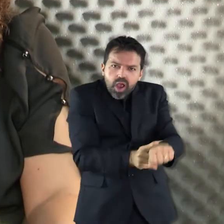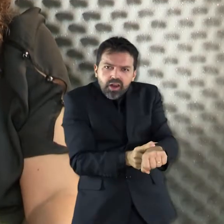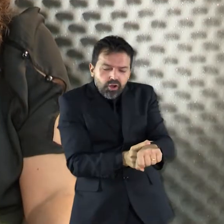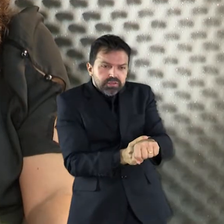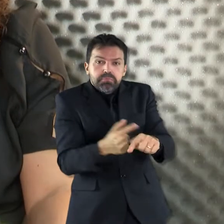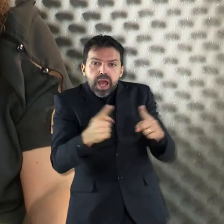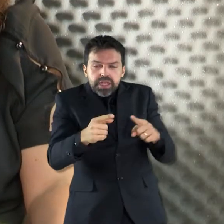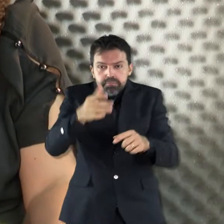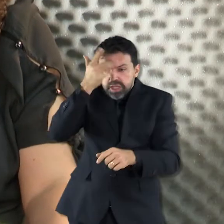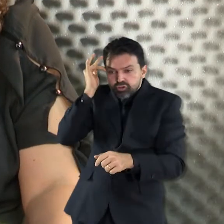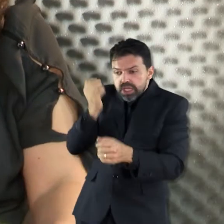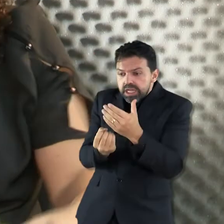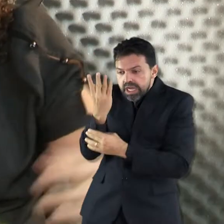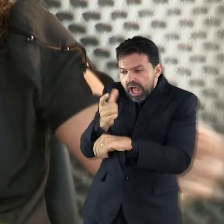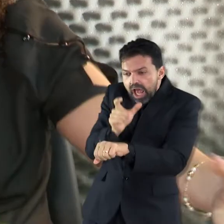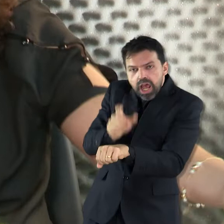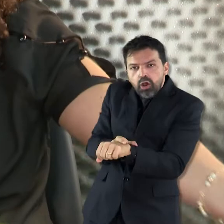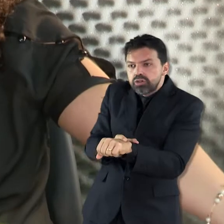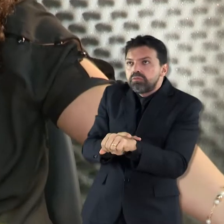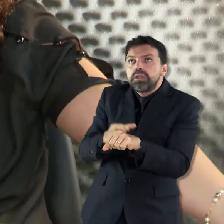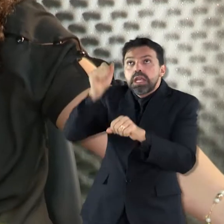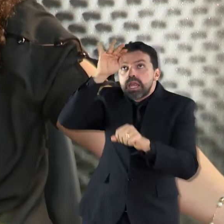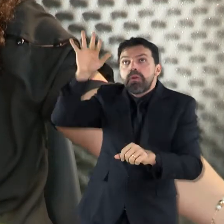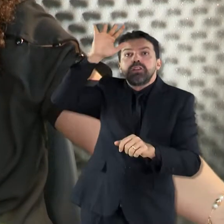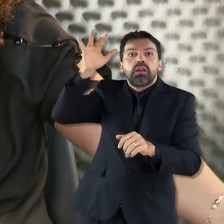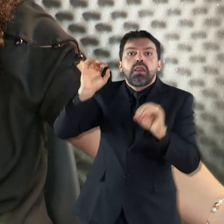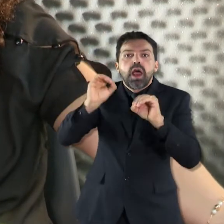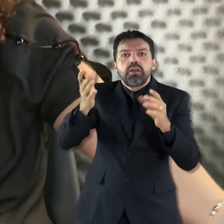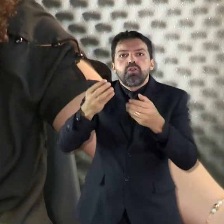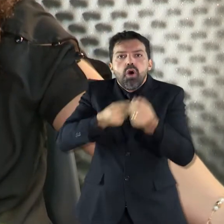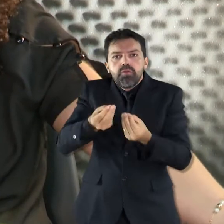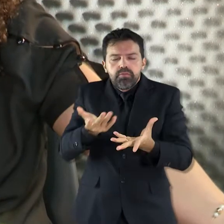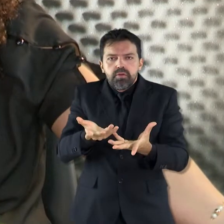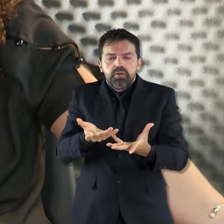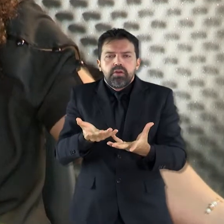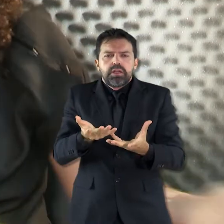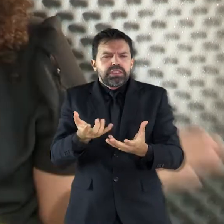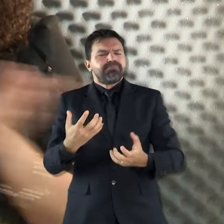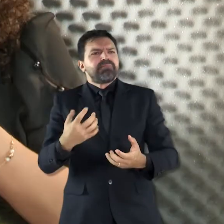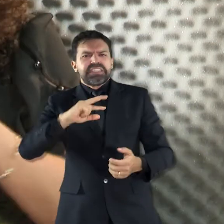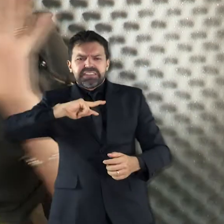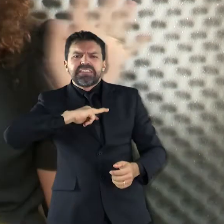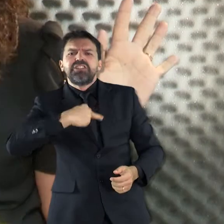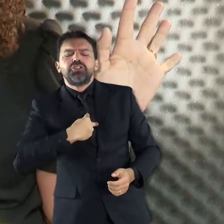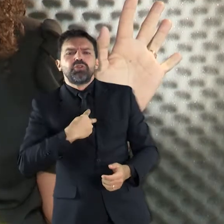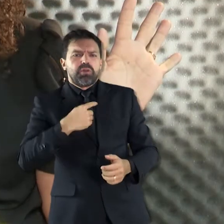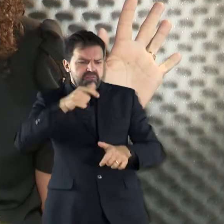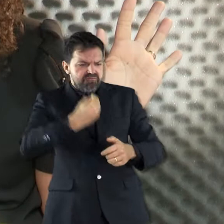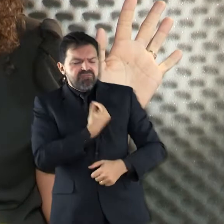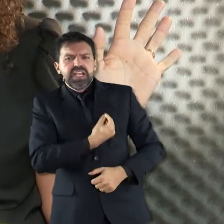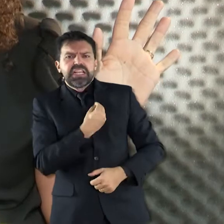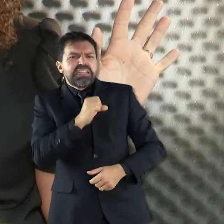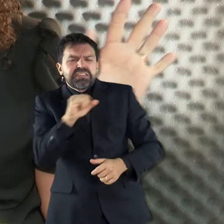aqui? Qual o sentido de tudo, desse aprendizado, dessa escola aqui que é a vida, né? Qual o sentido de tudo isso assim, se a gente vai simplesmente